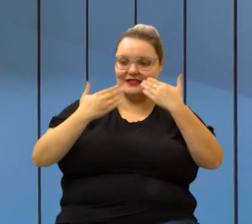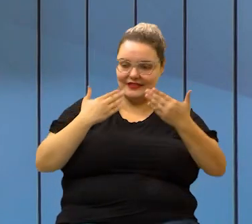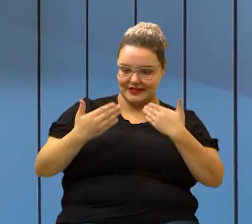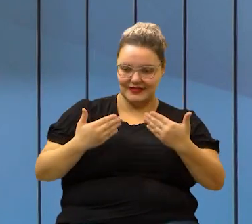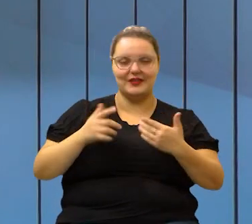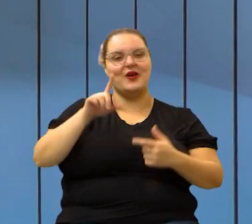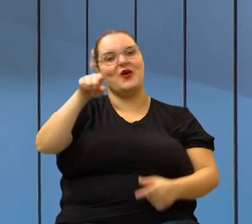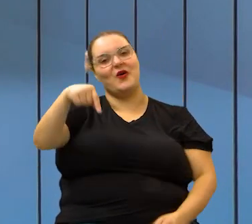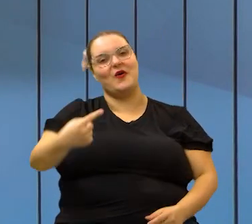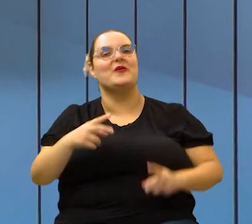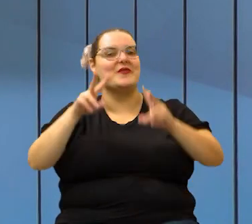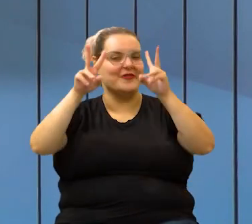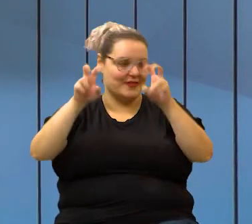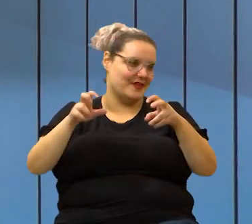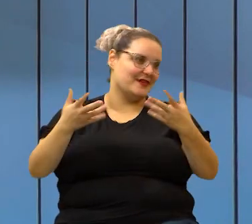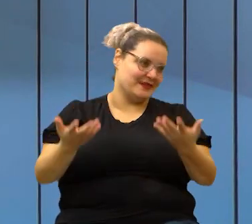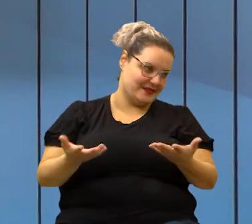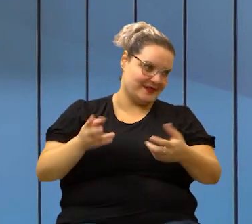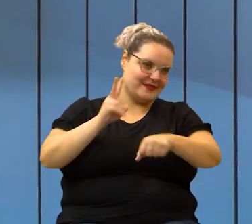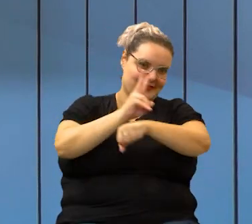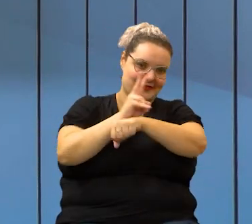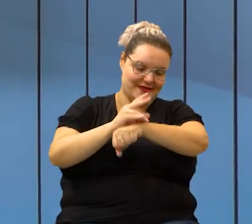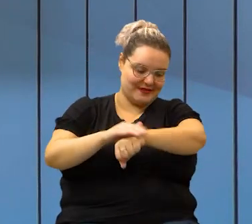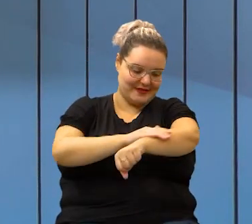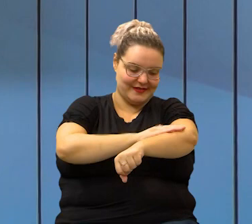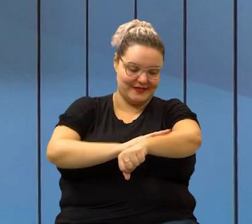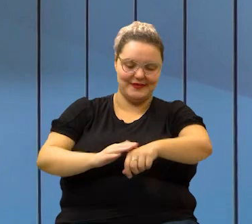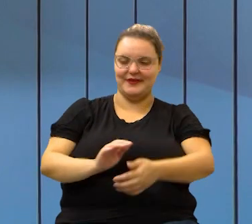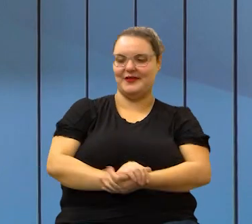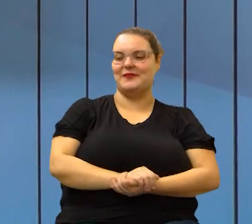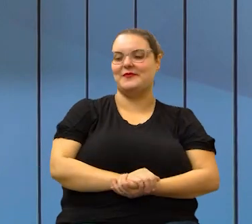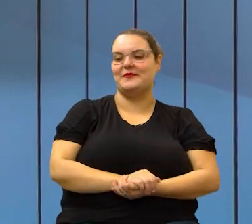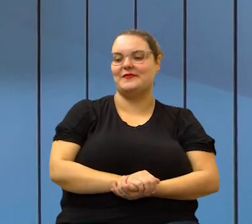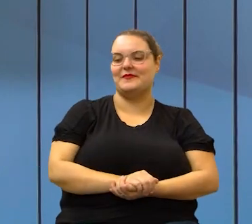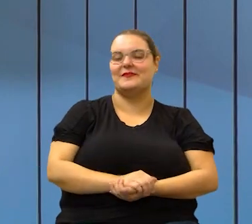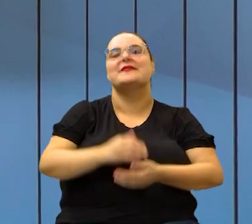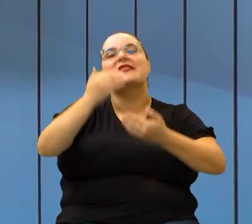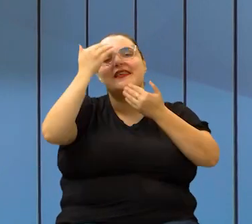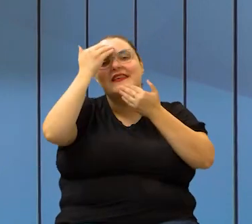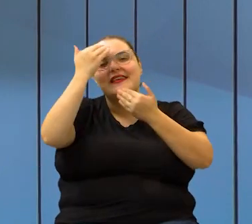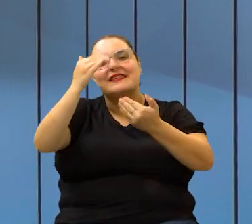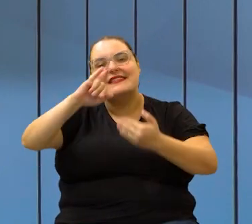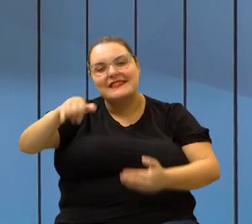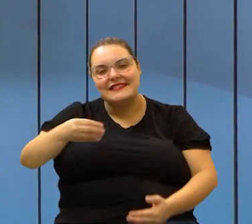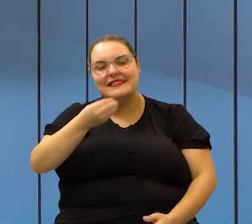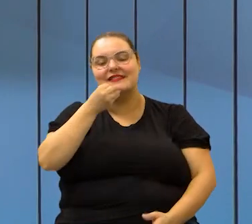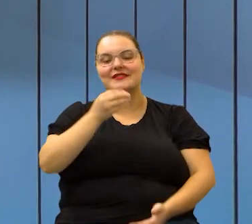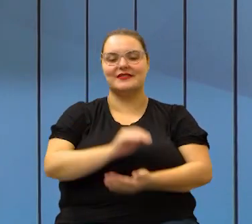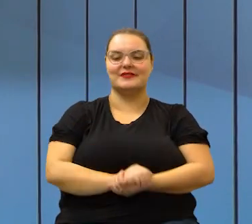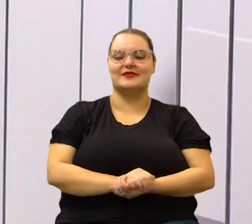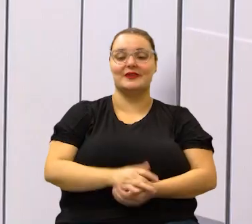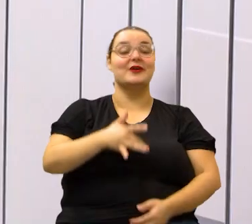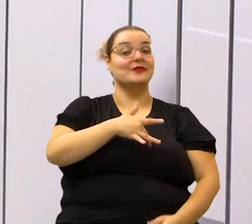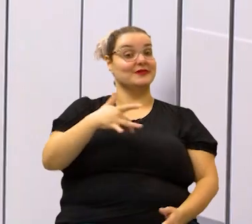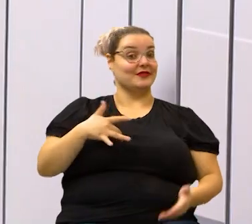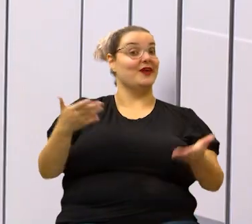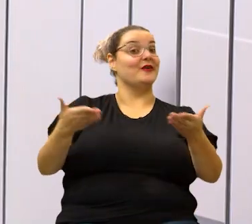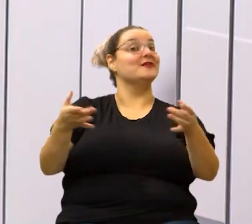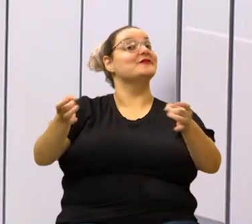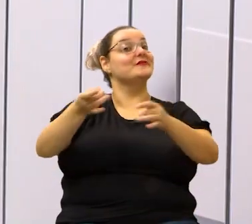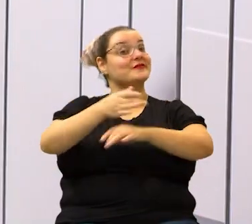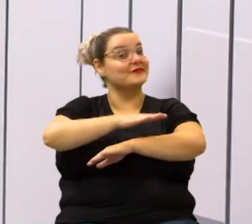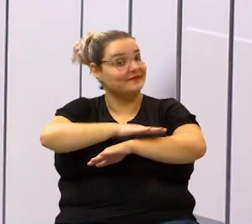falar sobre outro assunto aí dos cuidados com a pele. Eu que agradeço a oportunidade. O Saúde